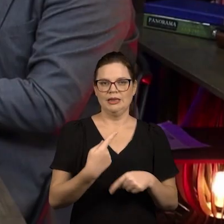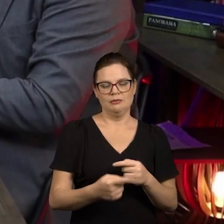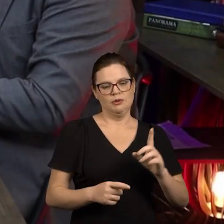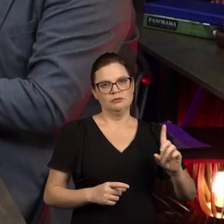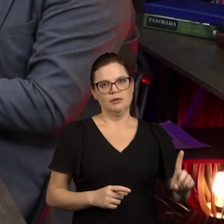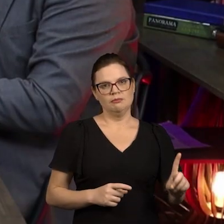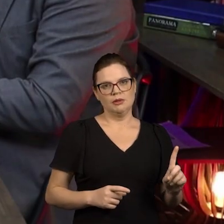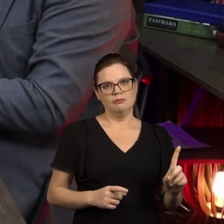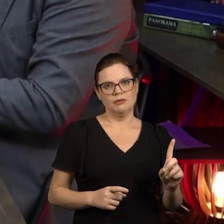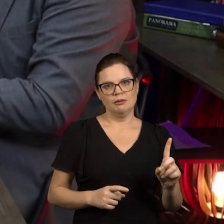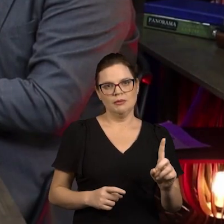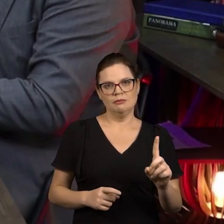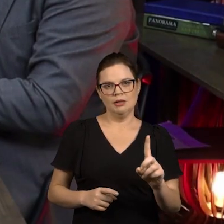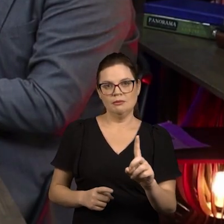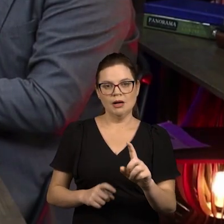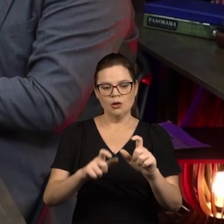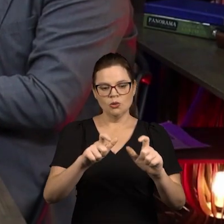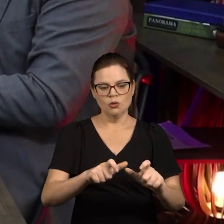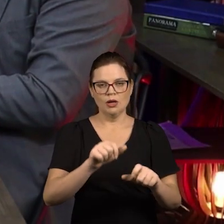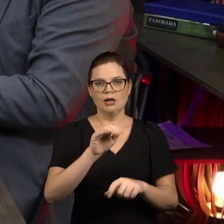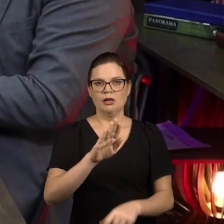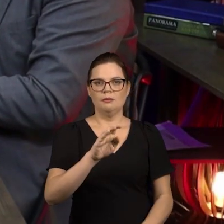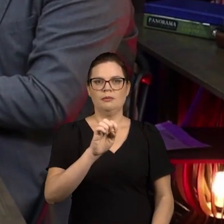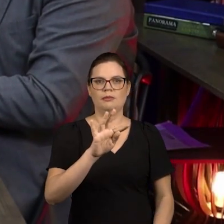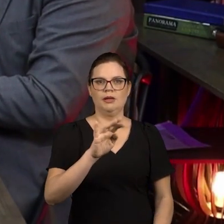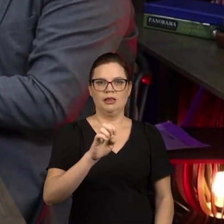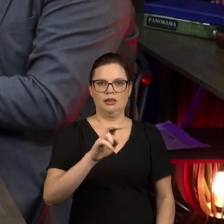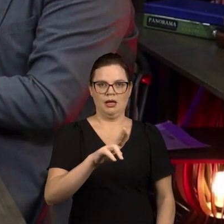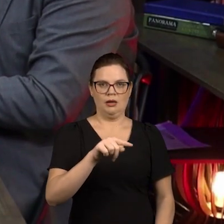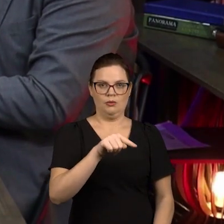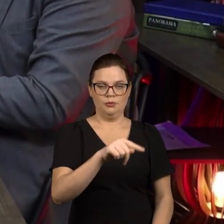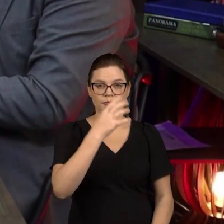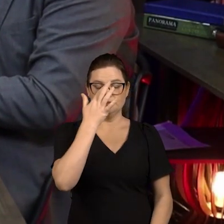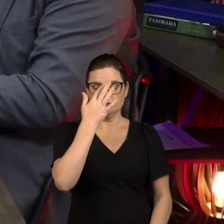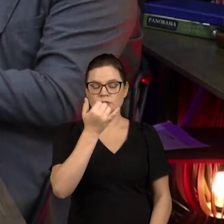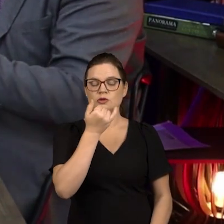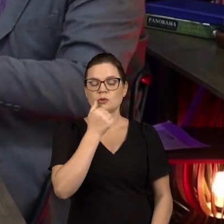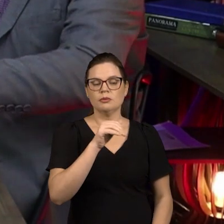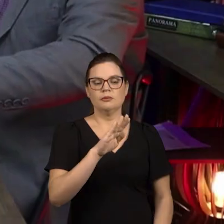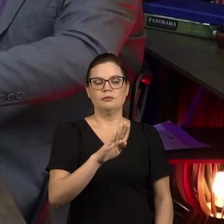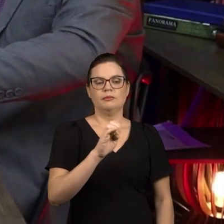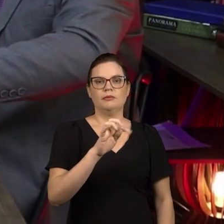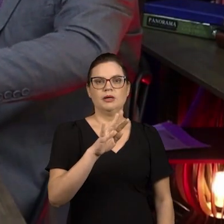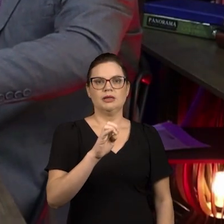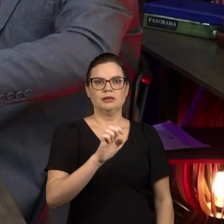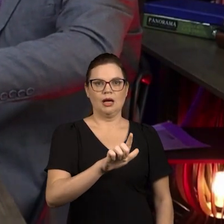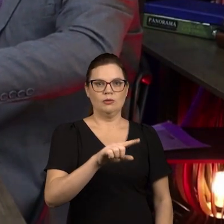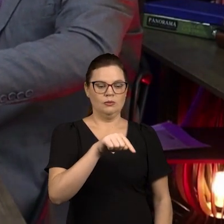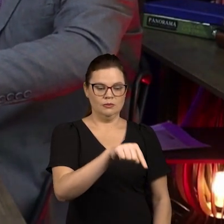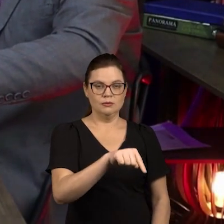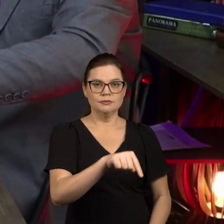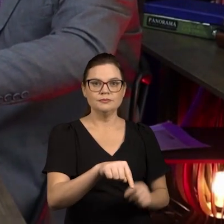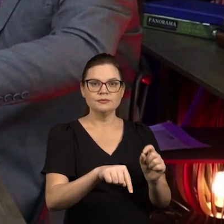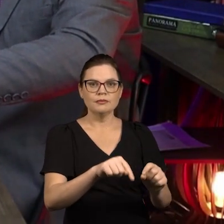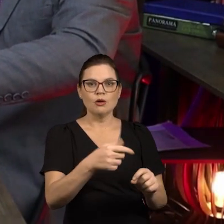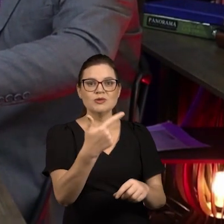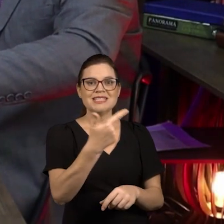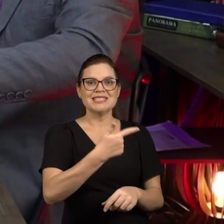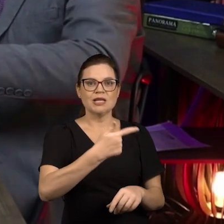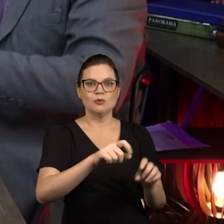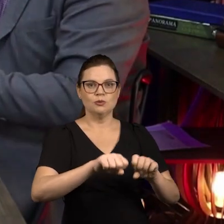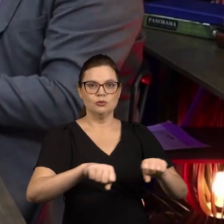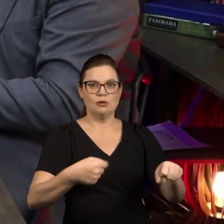para Betel, e ali entre Betel e Ai, ele edifica esse altar, o seu segundo